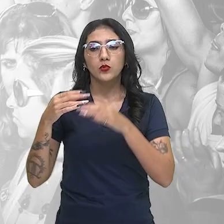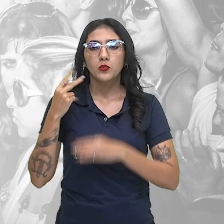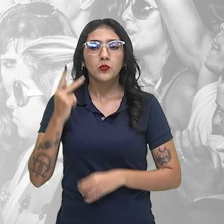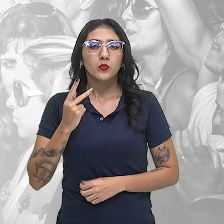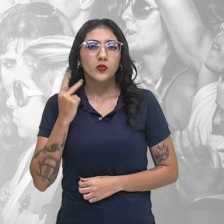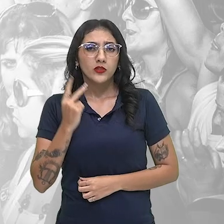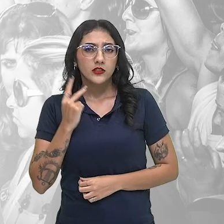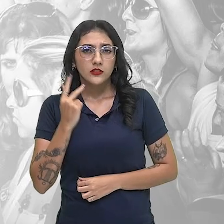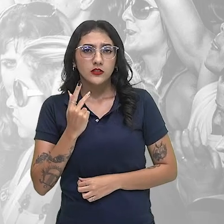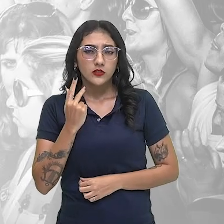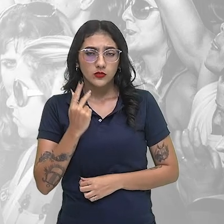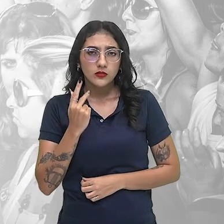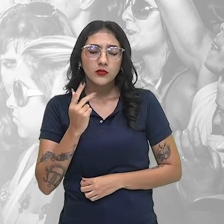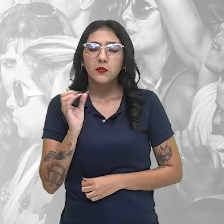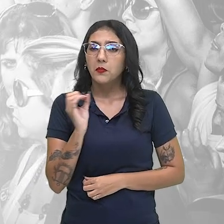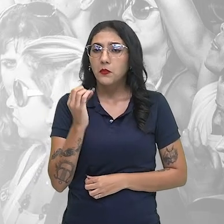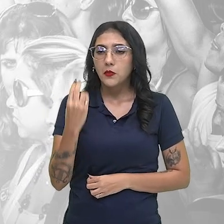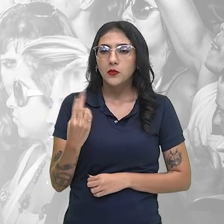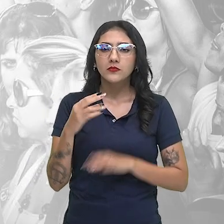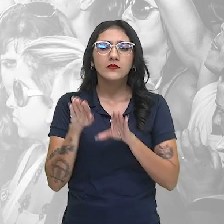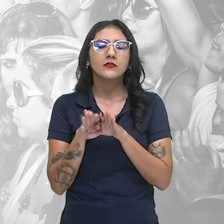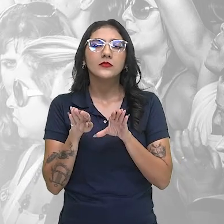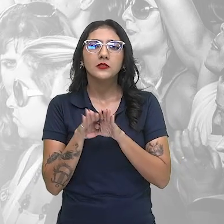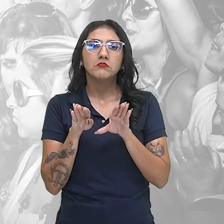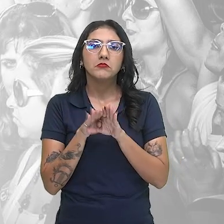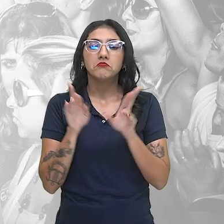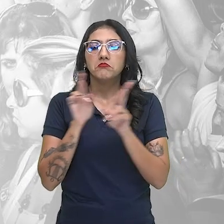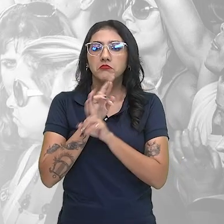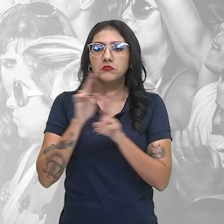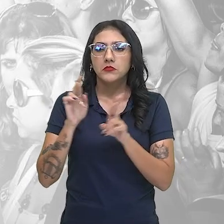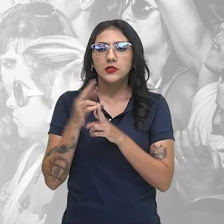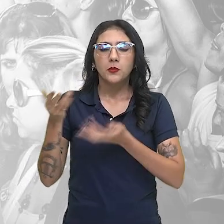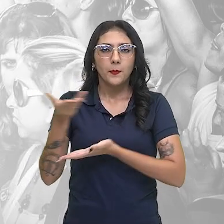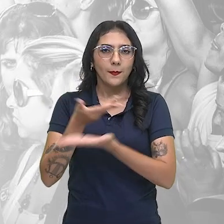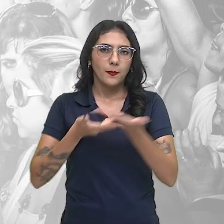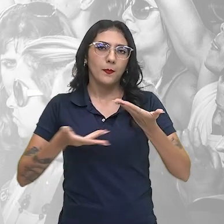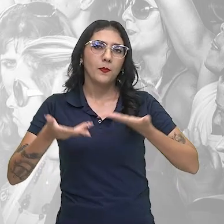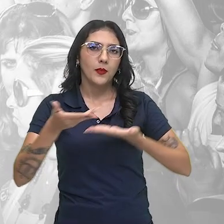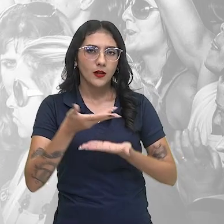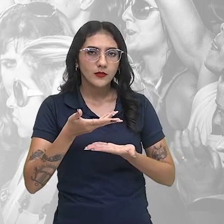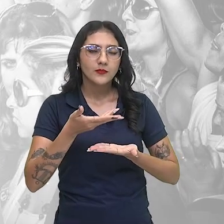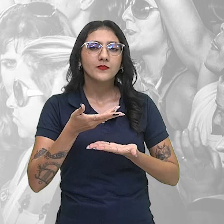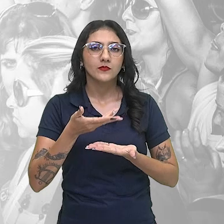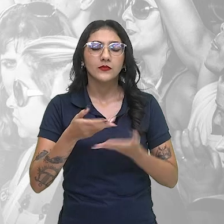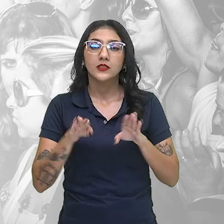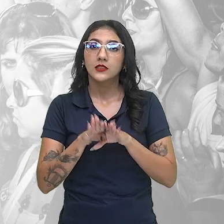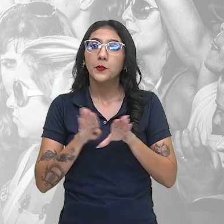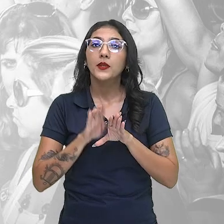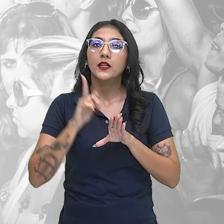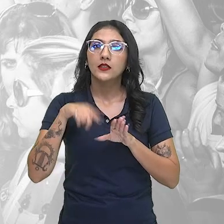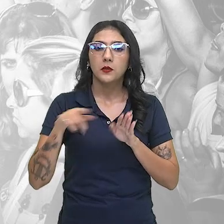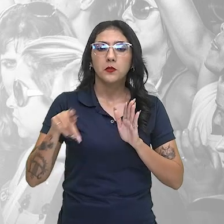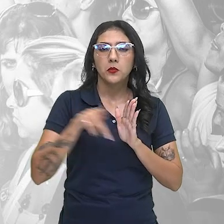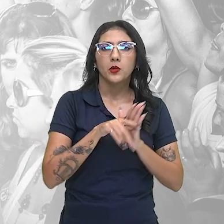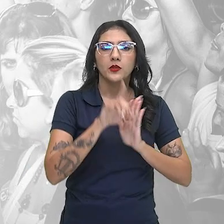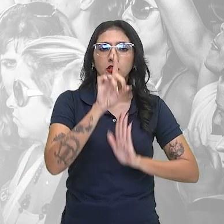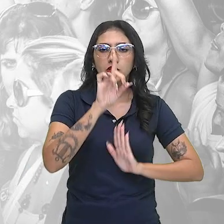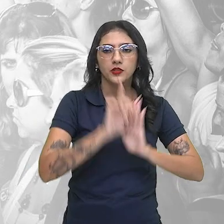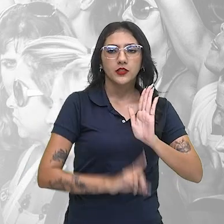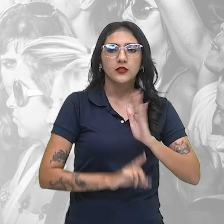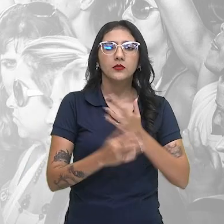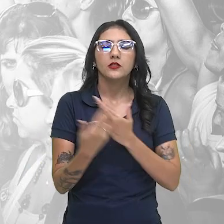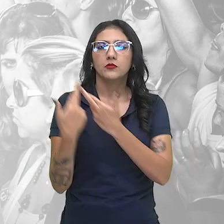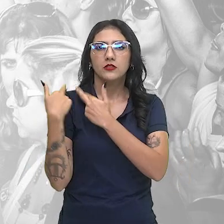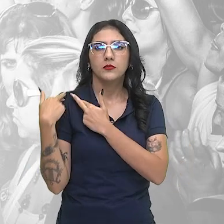E como membro, né, do Estado, e, a partir daí, possuir direitos e deveres resultante